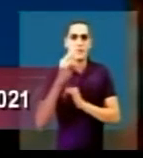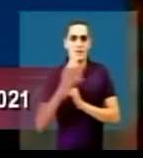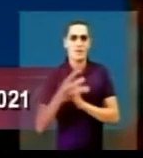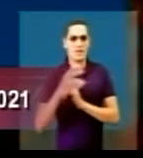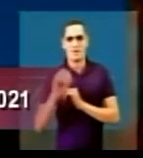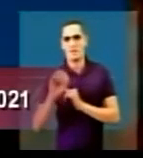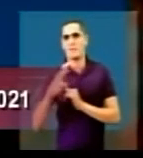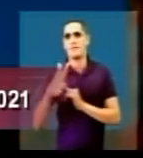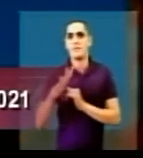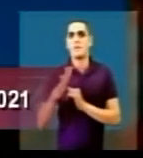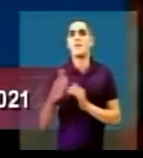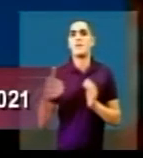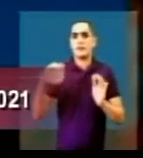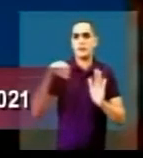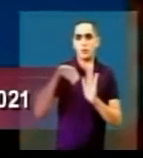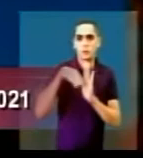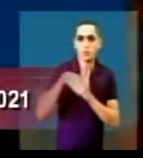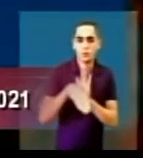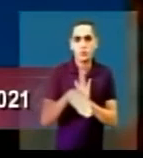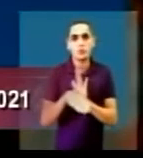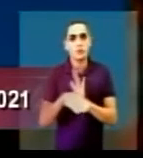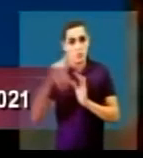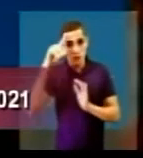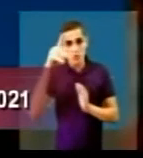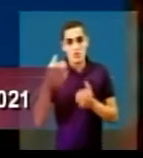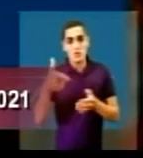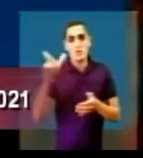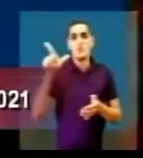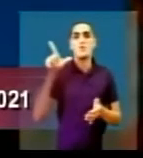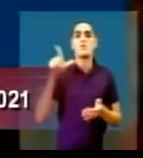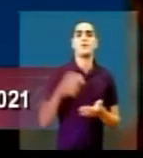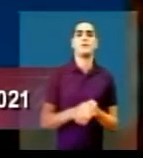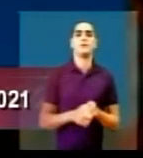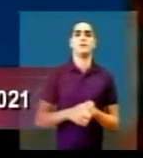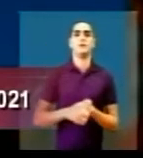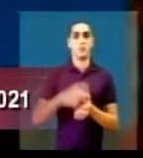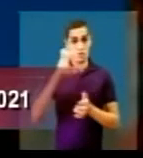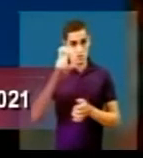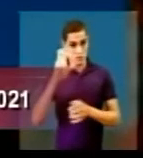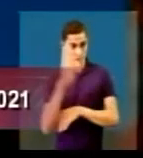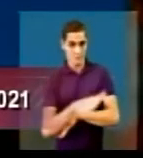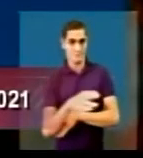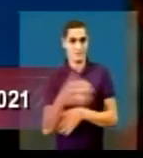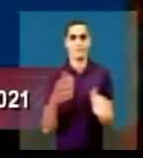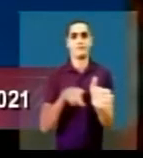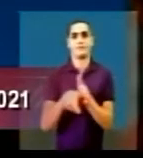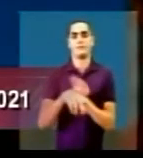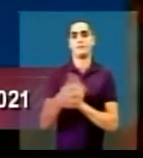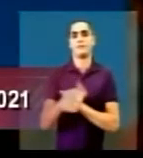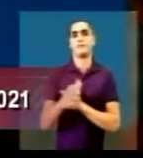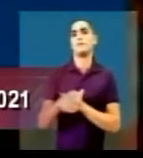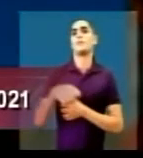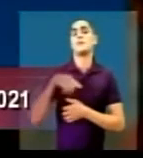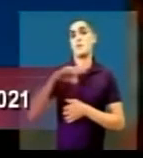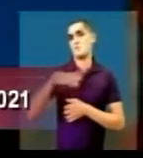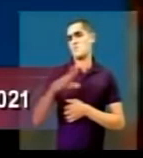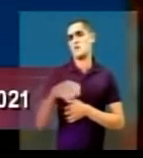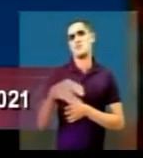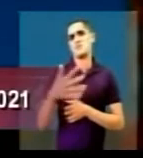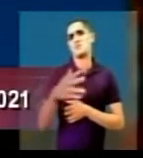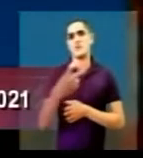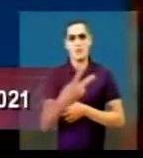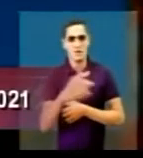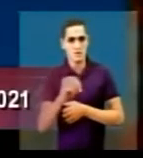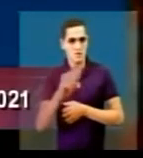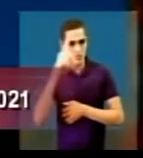de ontem, na data que nós realizamos a análise, que foi ontem, 5 horas da tarde. Então, nós temos mais de 20 dias